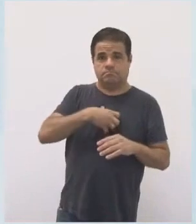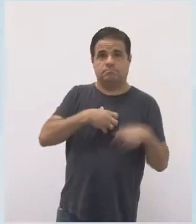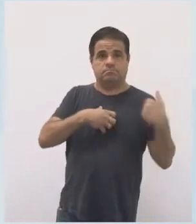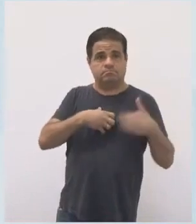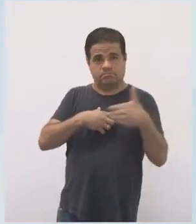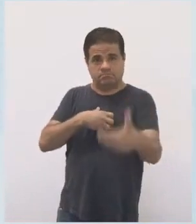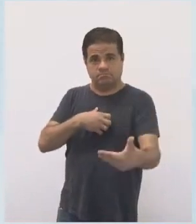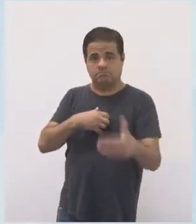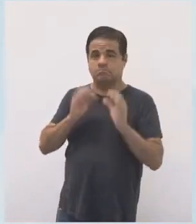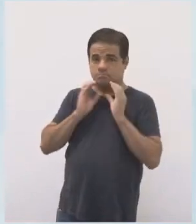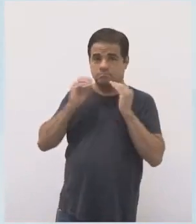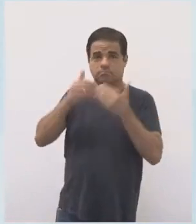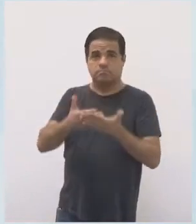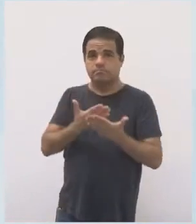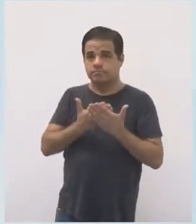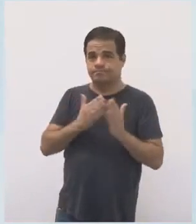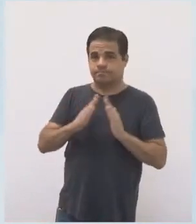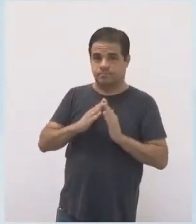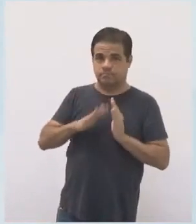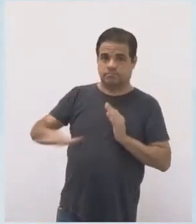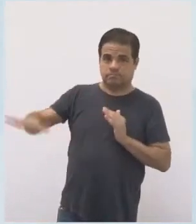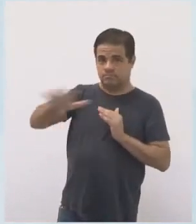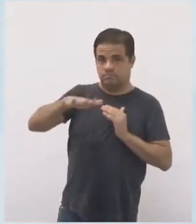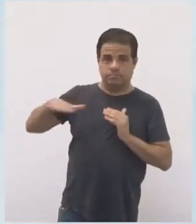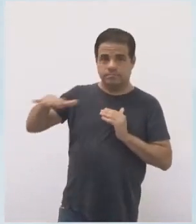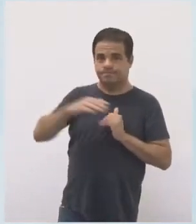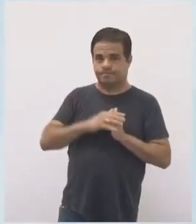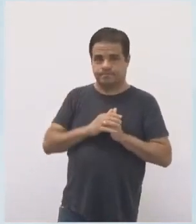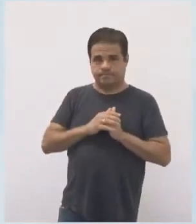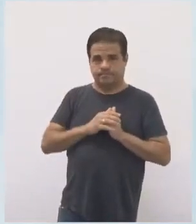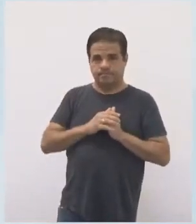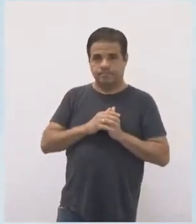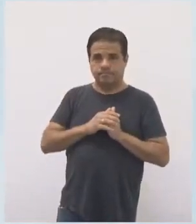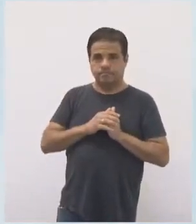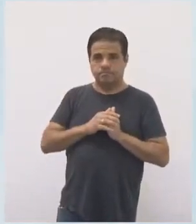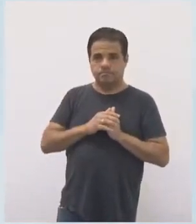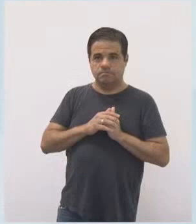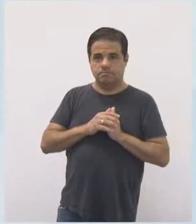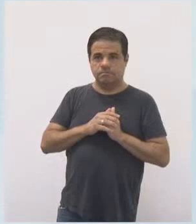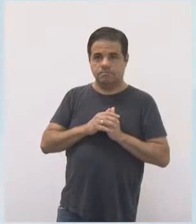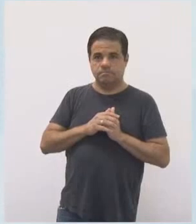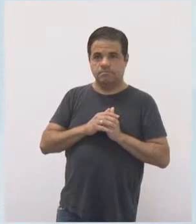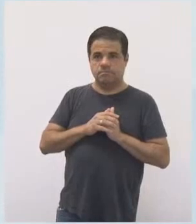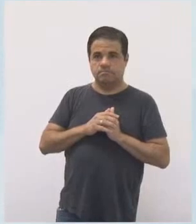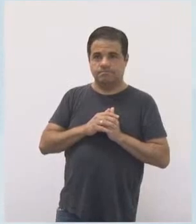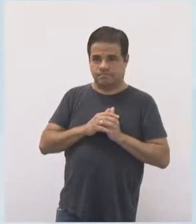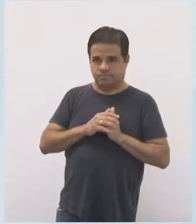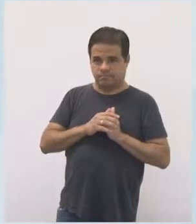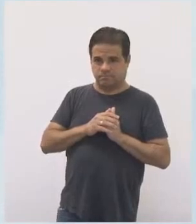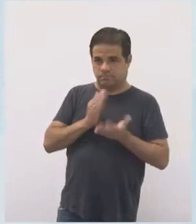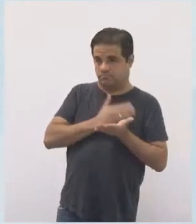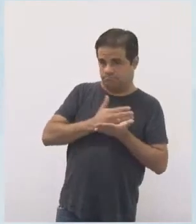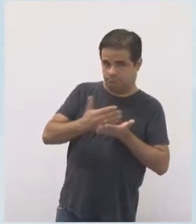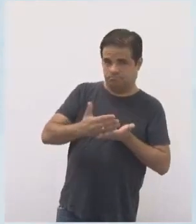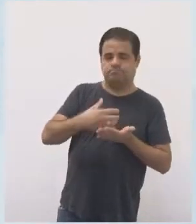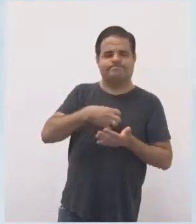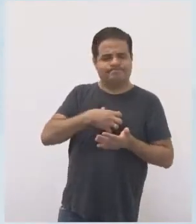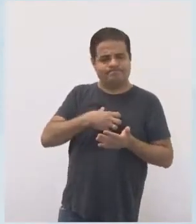toda a comunidade escolar, né? Mas de uma forma que parta de uma